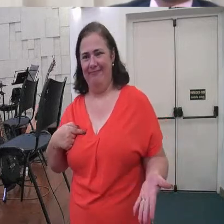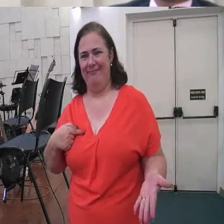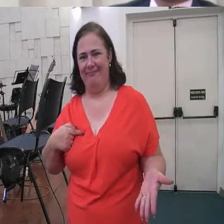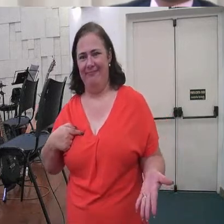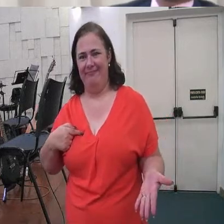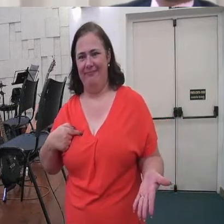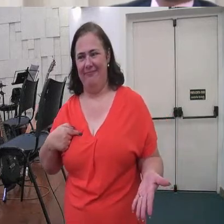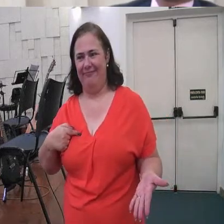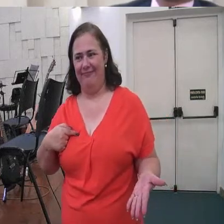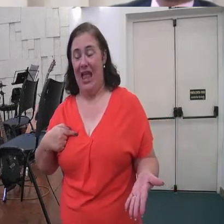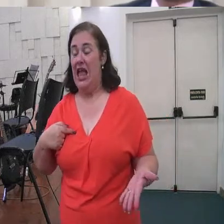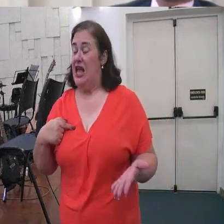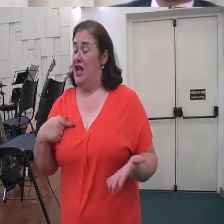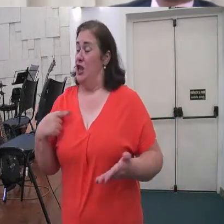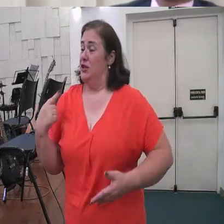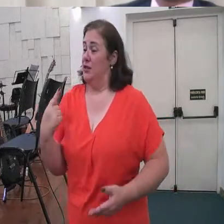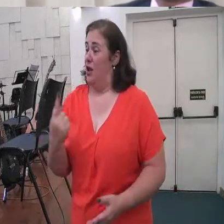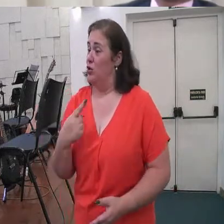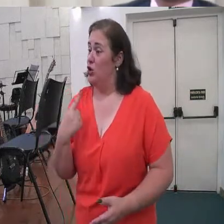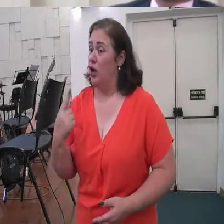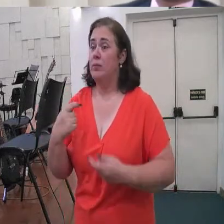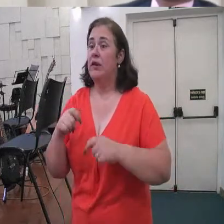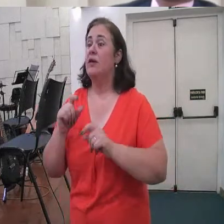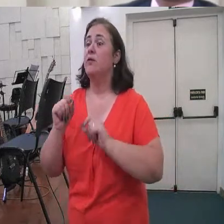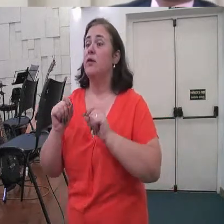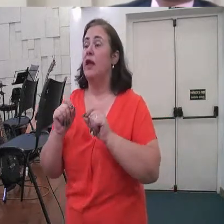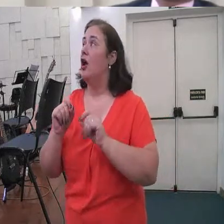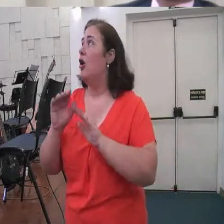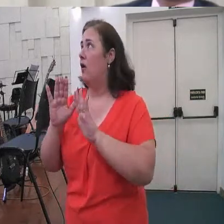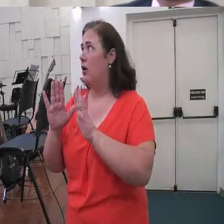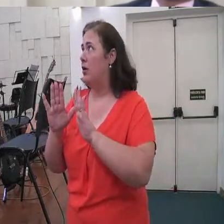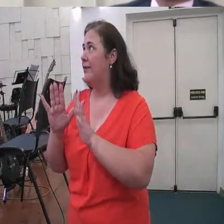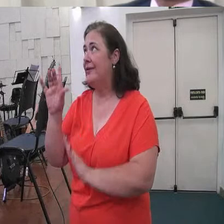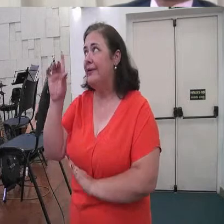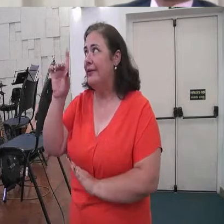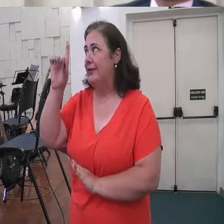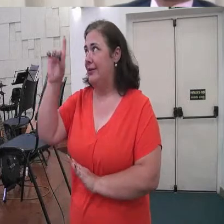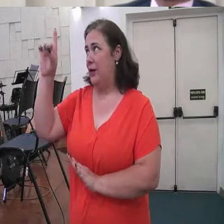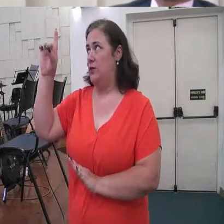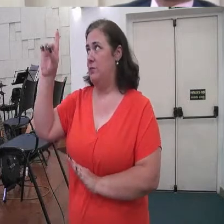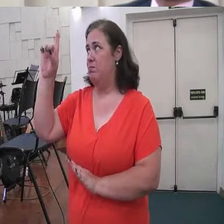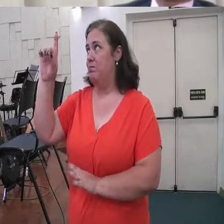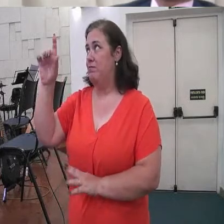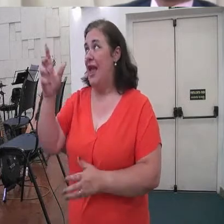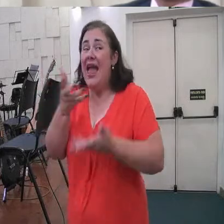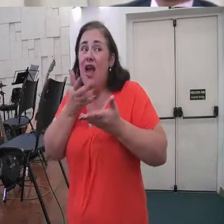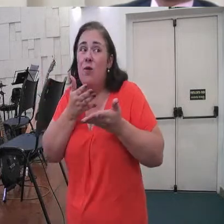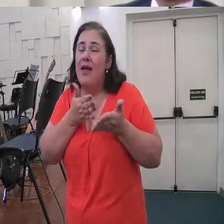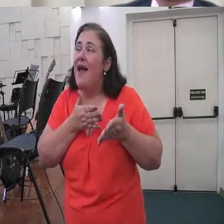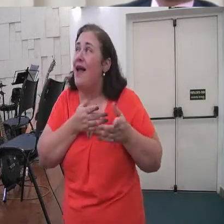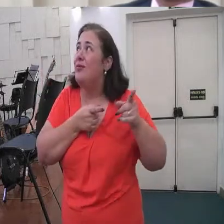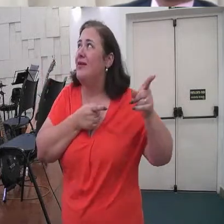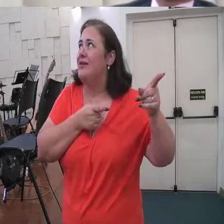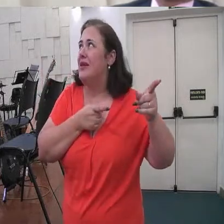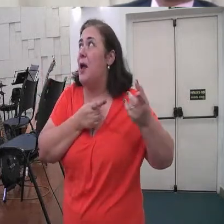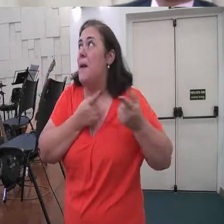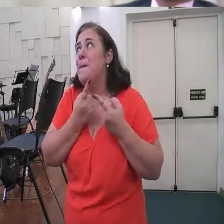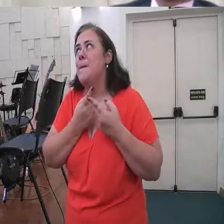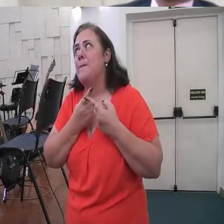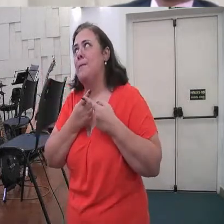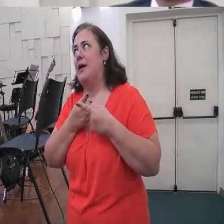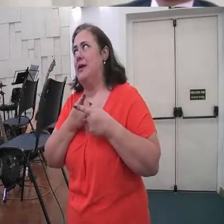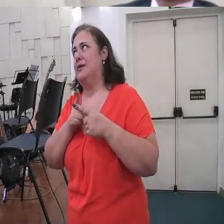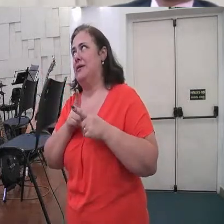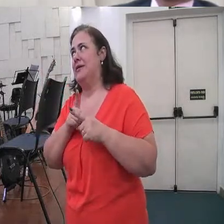Se não for a sua vontade, por mais que eu queira, eu me rendo a ela, e que seja feita a